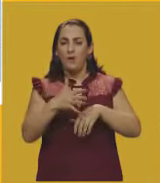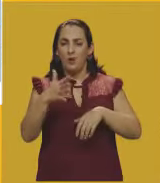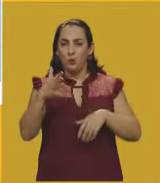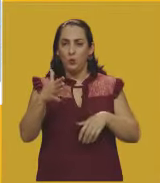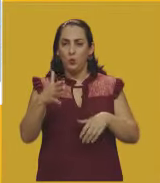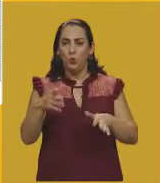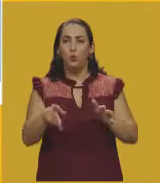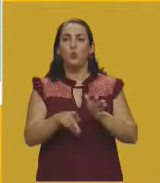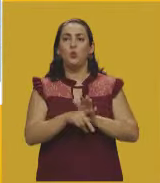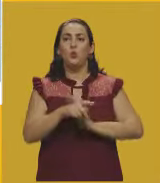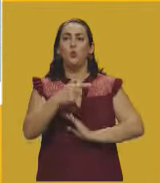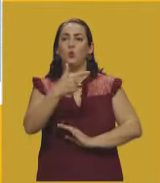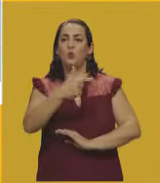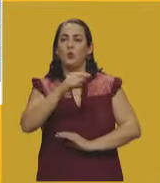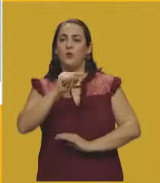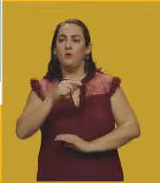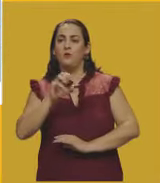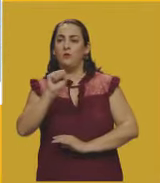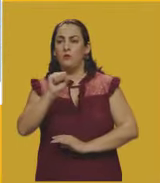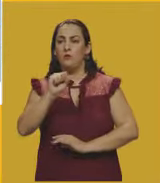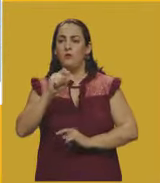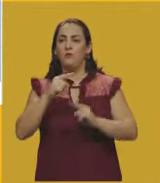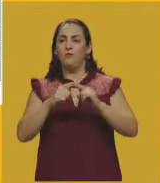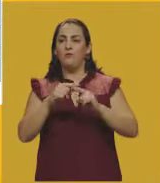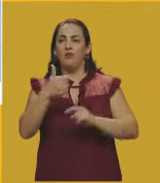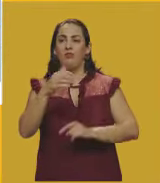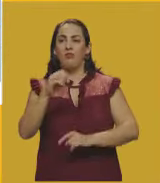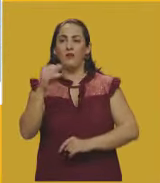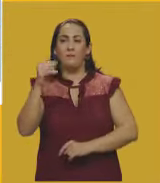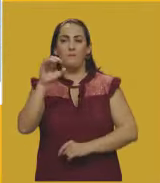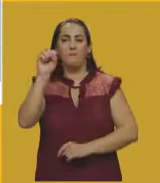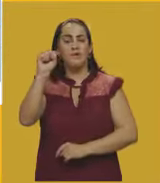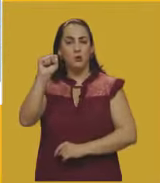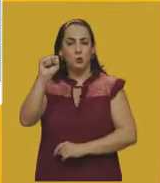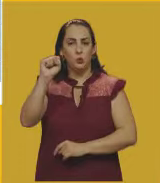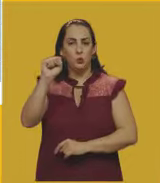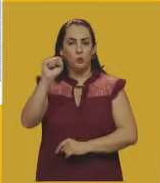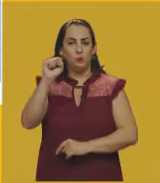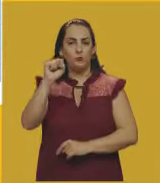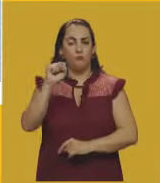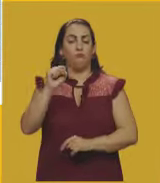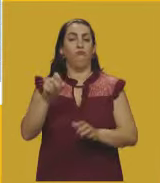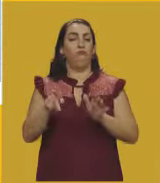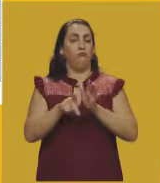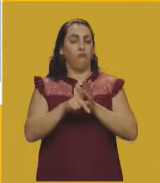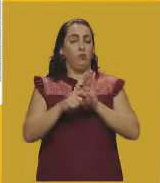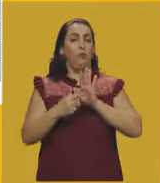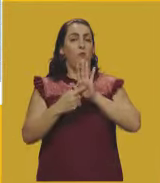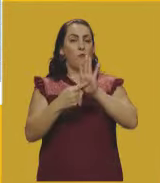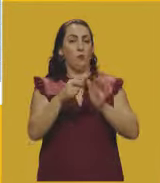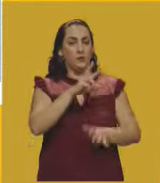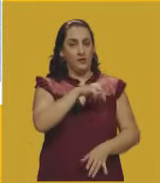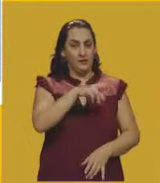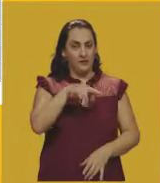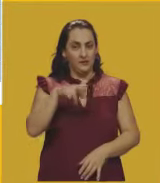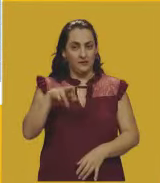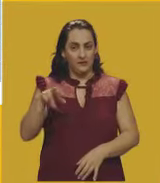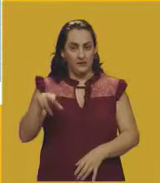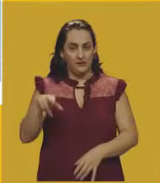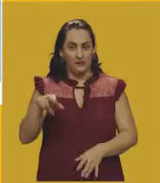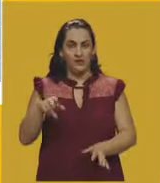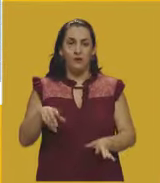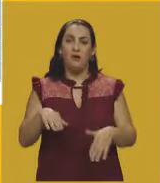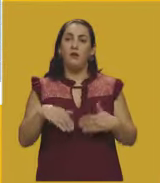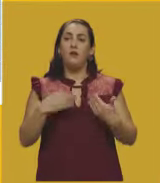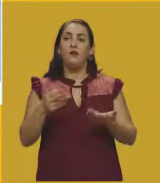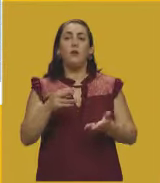2,8 vezes 10 a menos 8, é o valor da resistividade desse material. Esse valor corresponde a esse valor